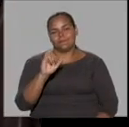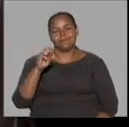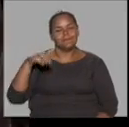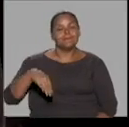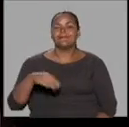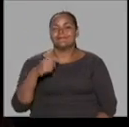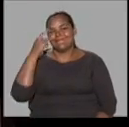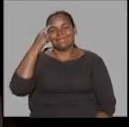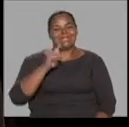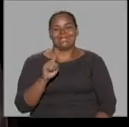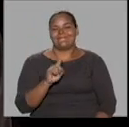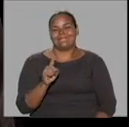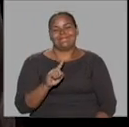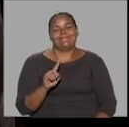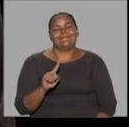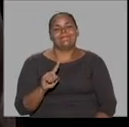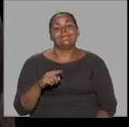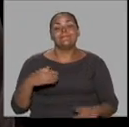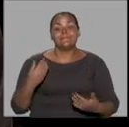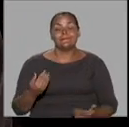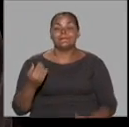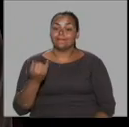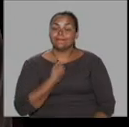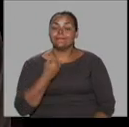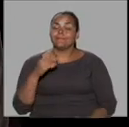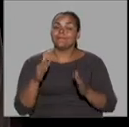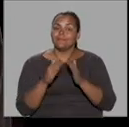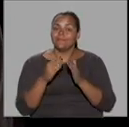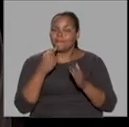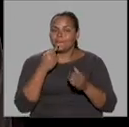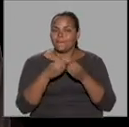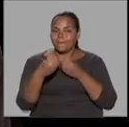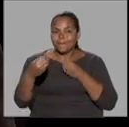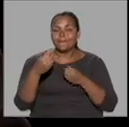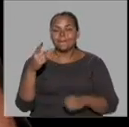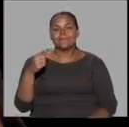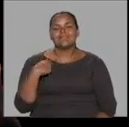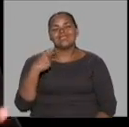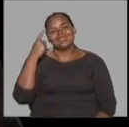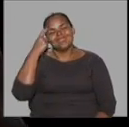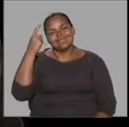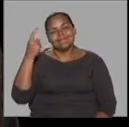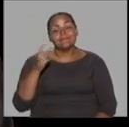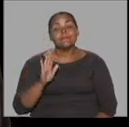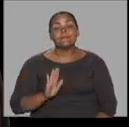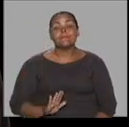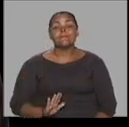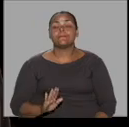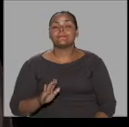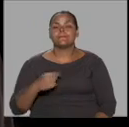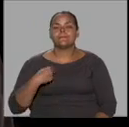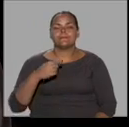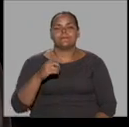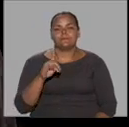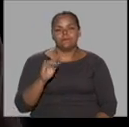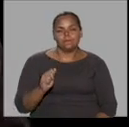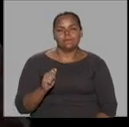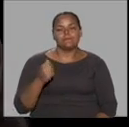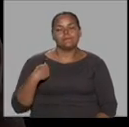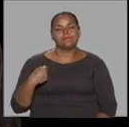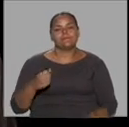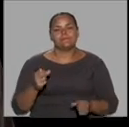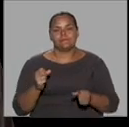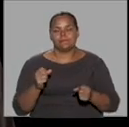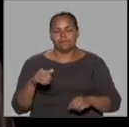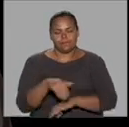sabia. E aí, enfim, aí ele falou, pô, ele mora aqui. E eu fiquei com isso na cabeça. Um belo dia eu subi na minha